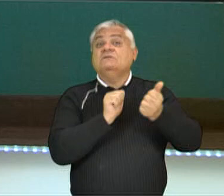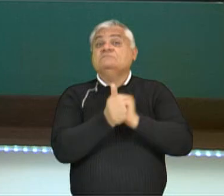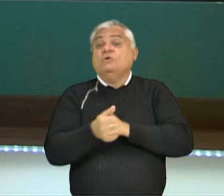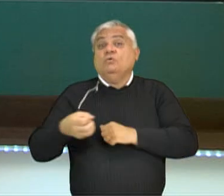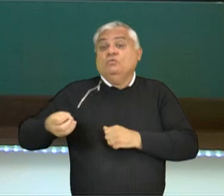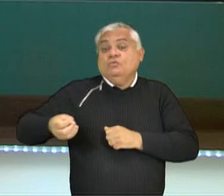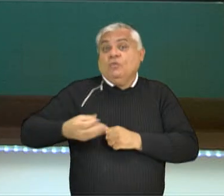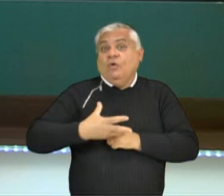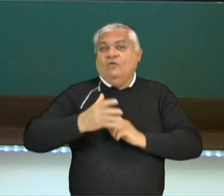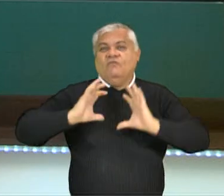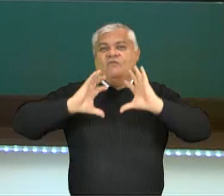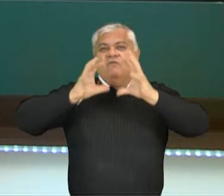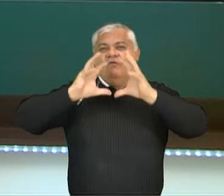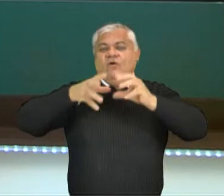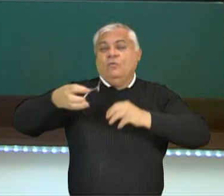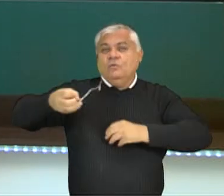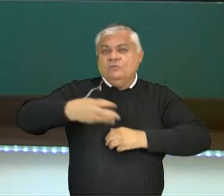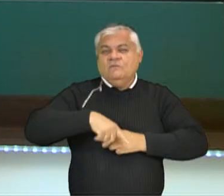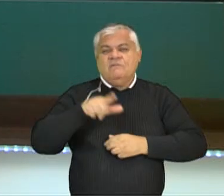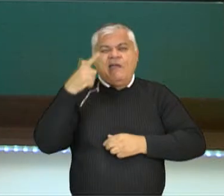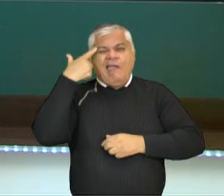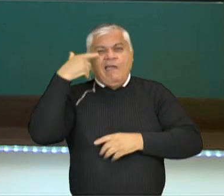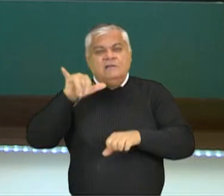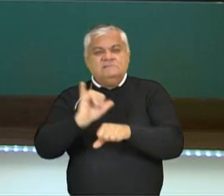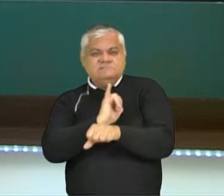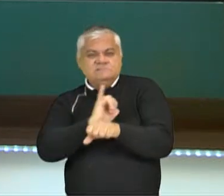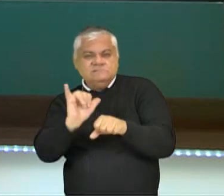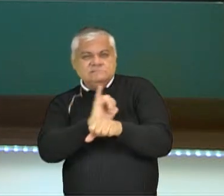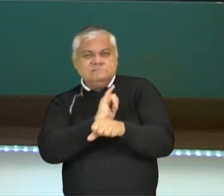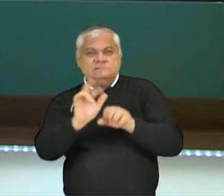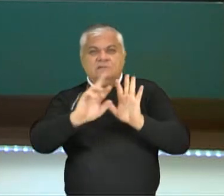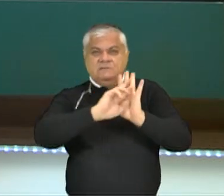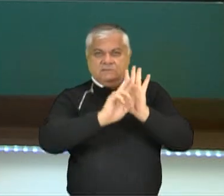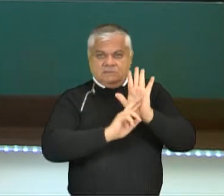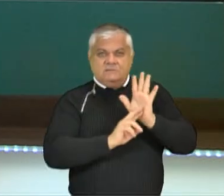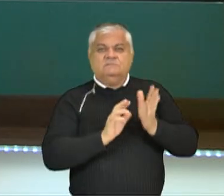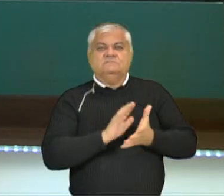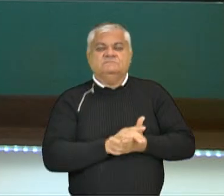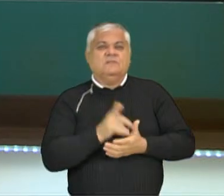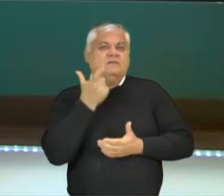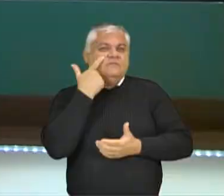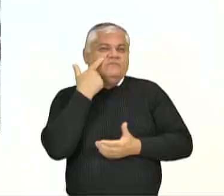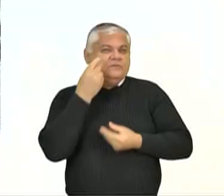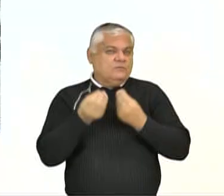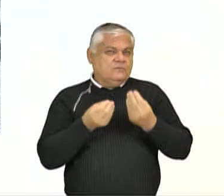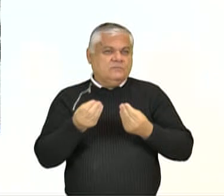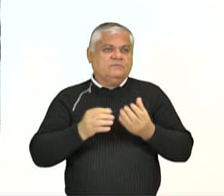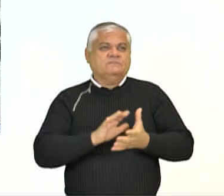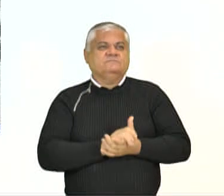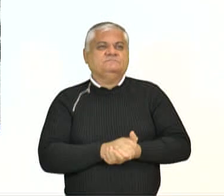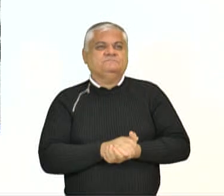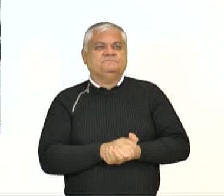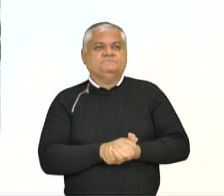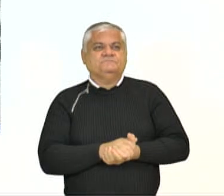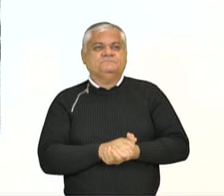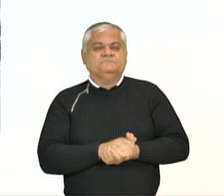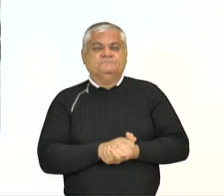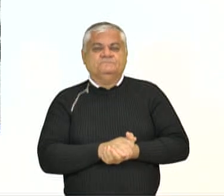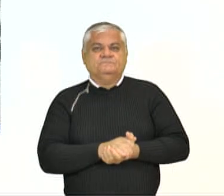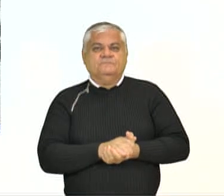meio, como que ele ia conseguir? Então eles fizeram algumas mudanças nas regras. Vamos ver um pouquinho sobre isso. Então,